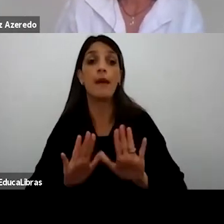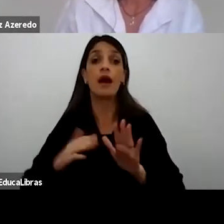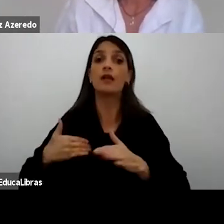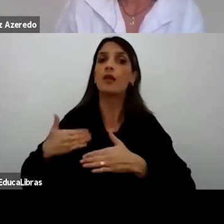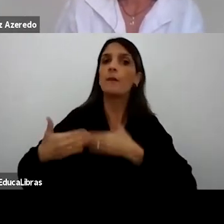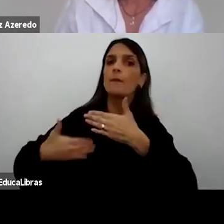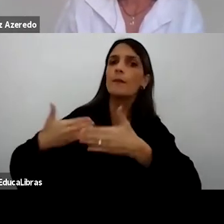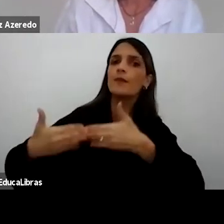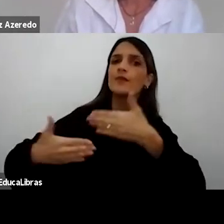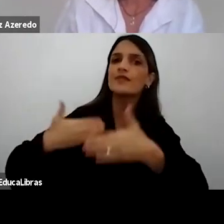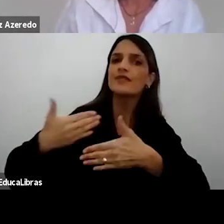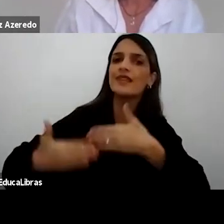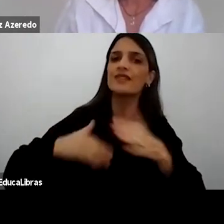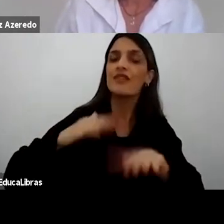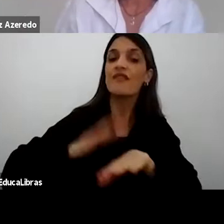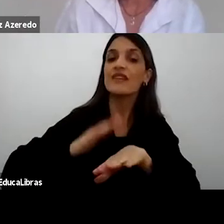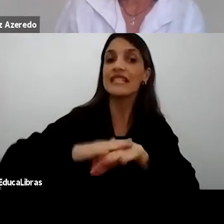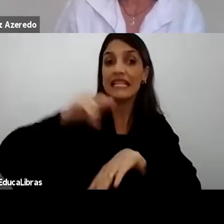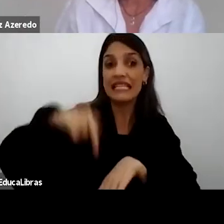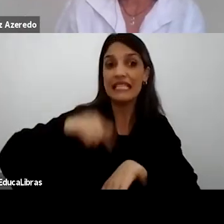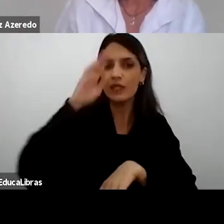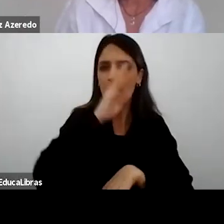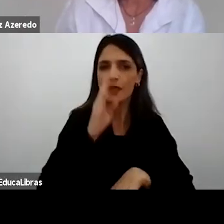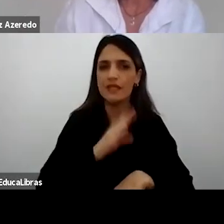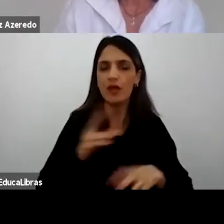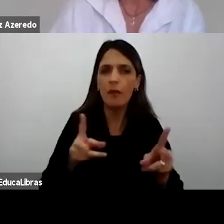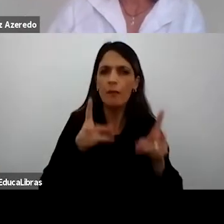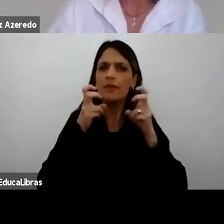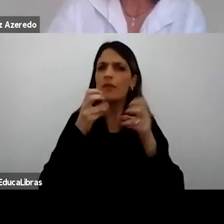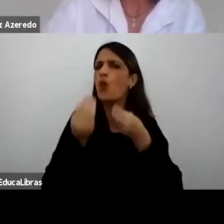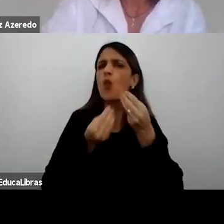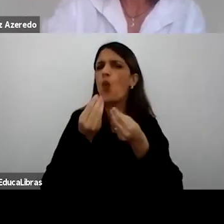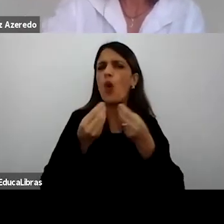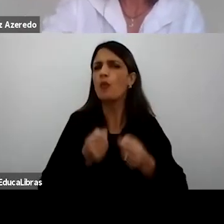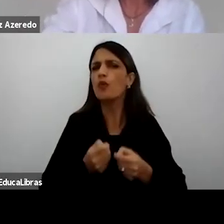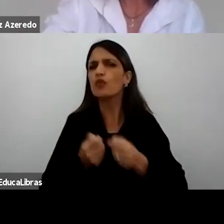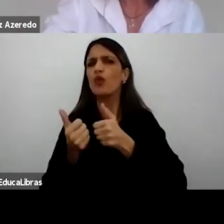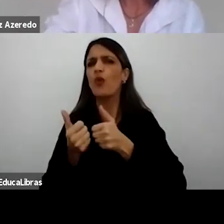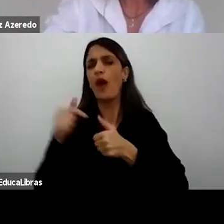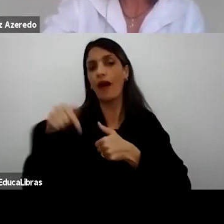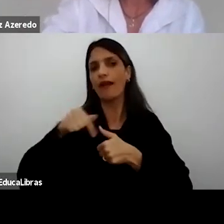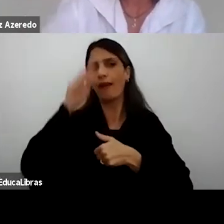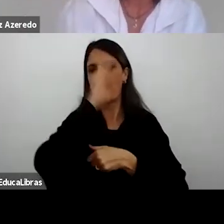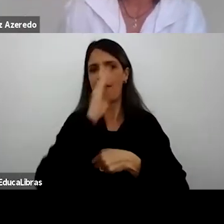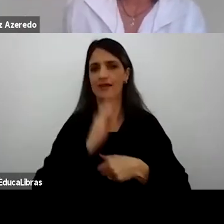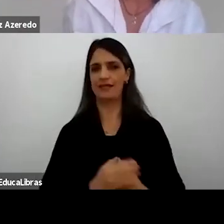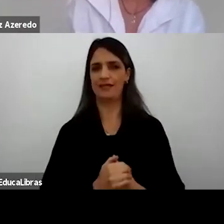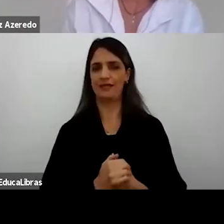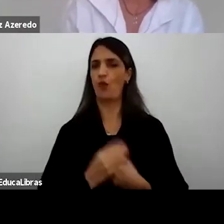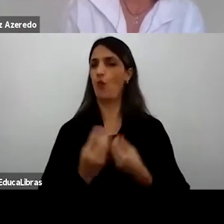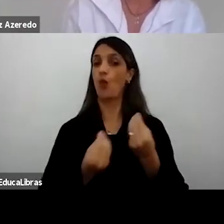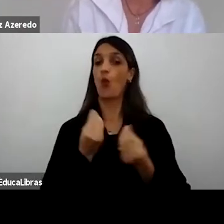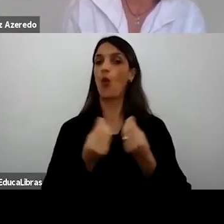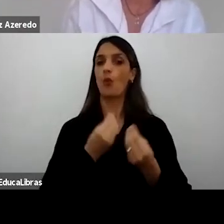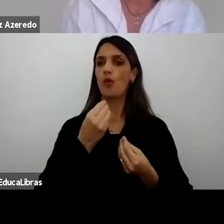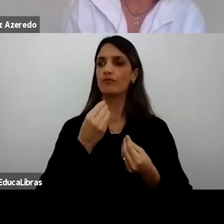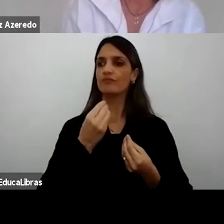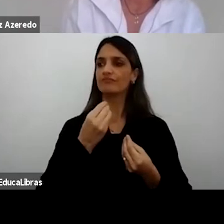vai passar no Brasil é identificar como é que é esse doar brasileiro, como é que a gente reconhece o doar no